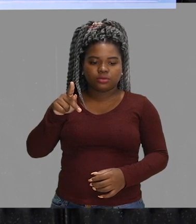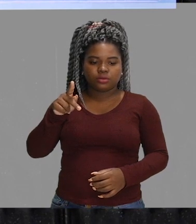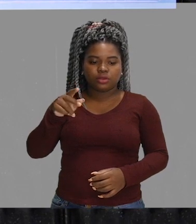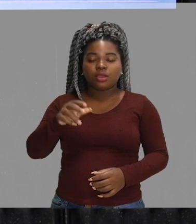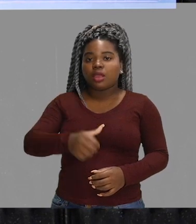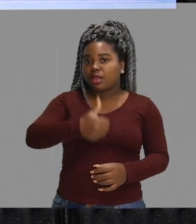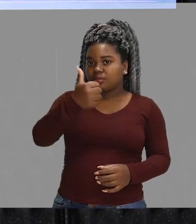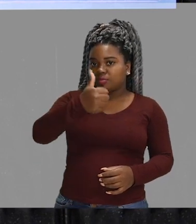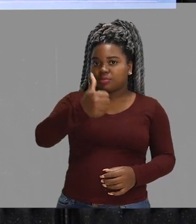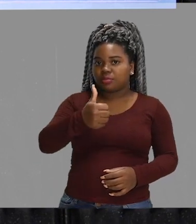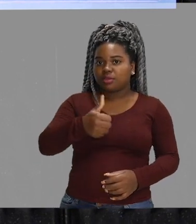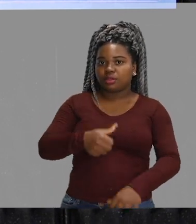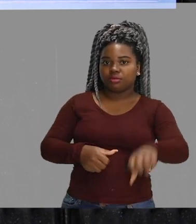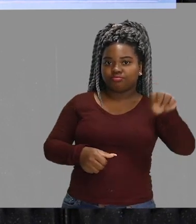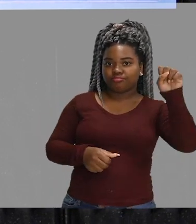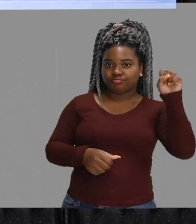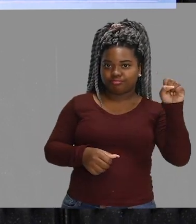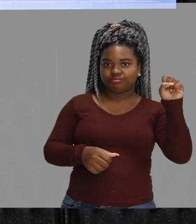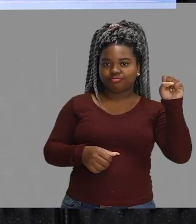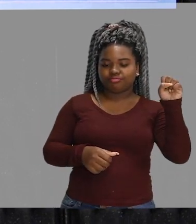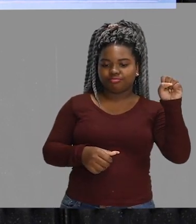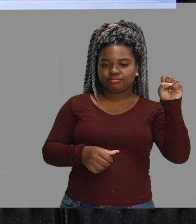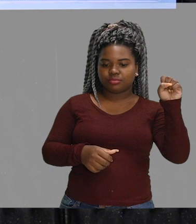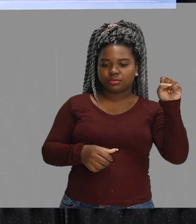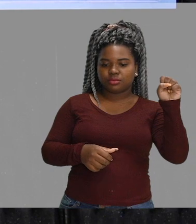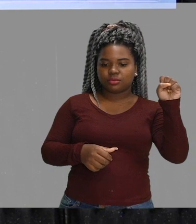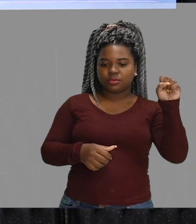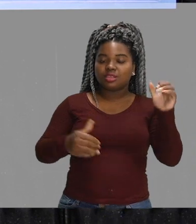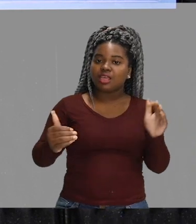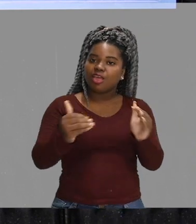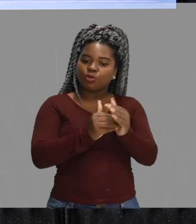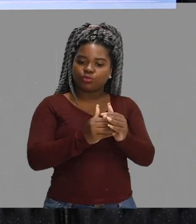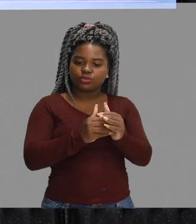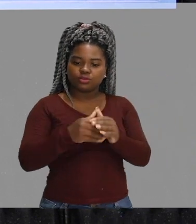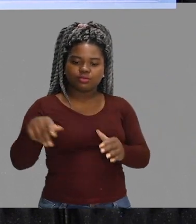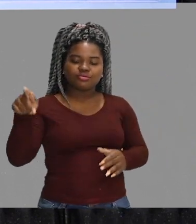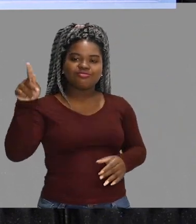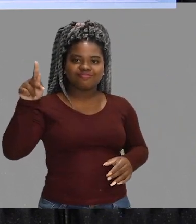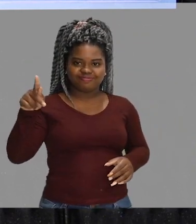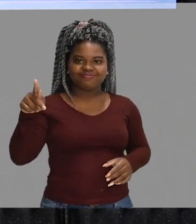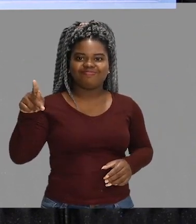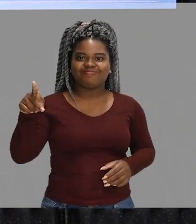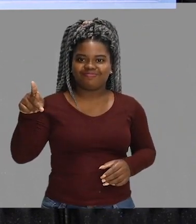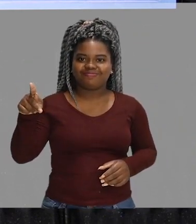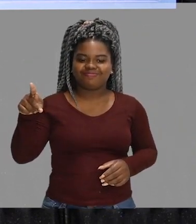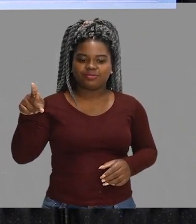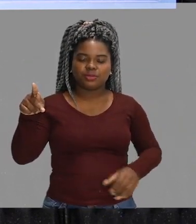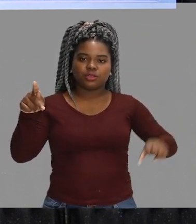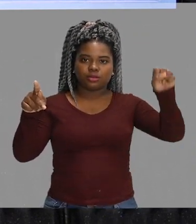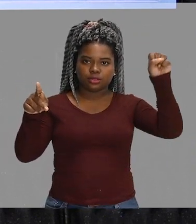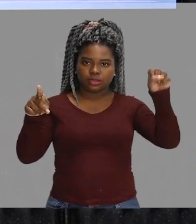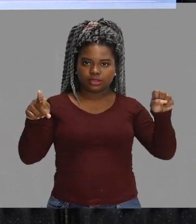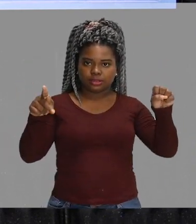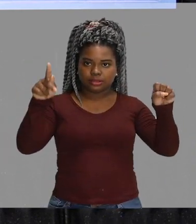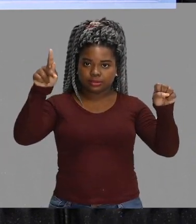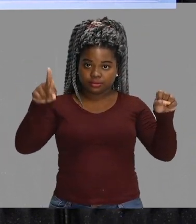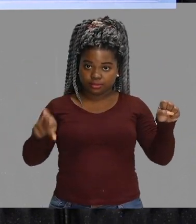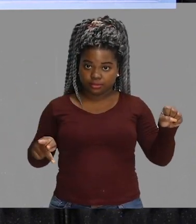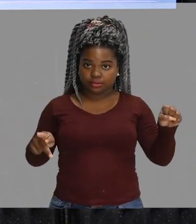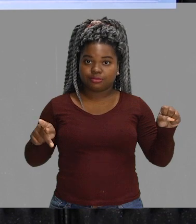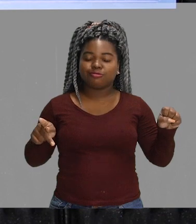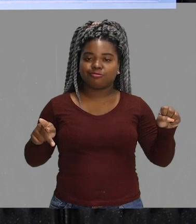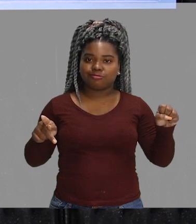6s1, certo? Como terminou a distribuição eletrônica no subnível S, ele vai pertencer à família A,